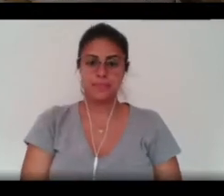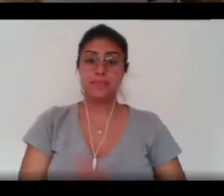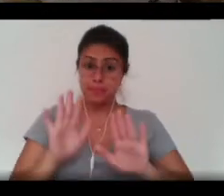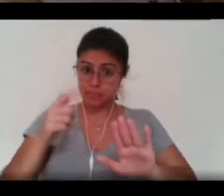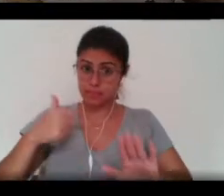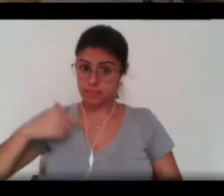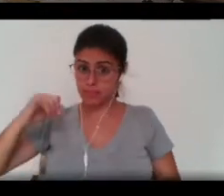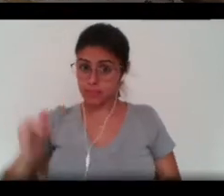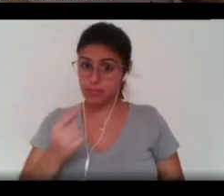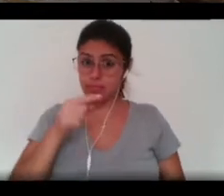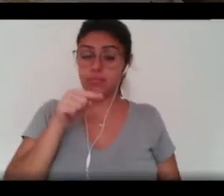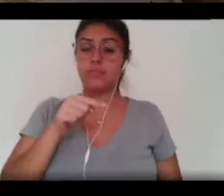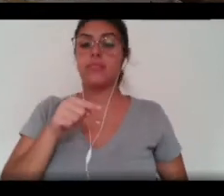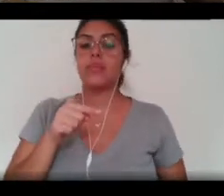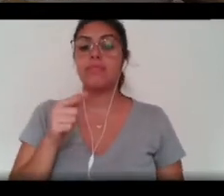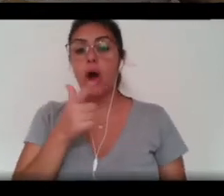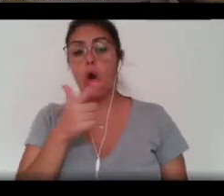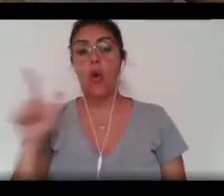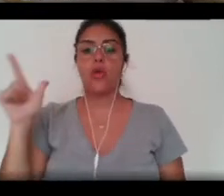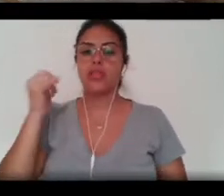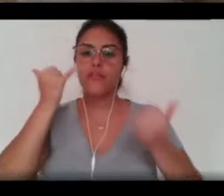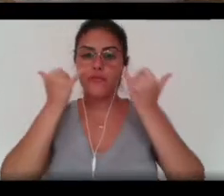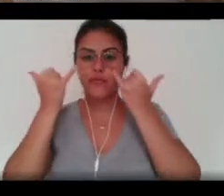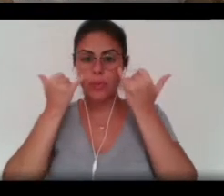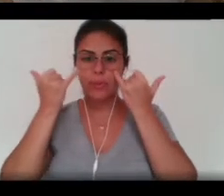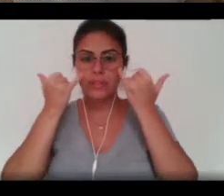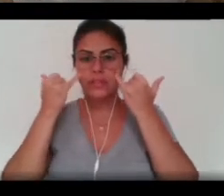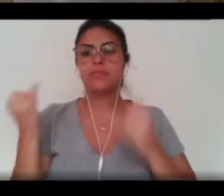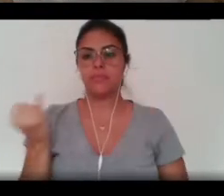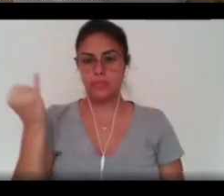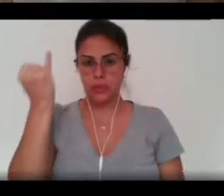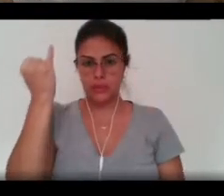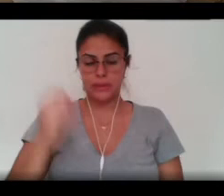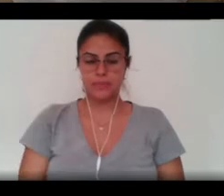Eu vou aproveitar aqui para falar outra coisa importante,